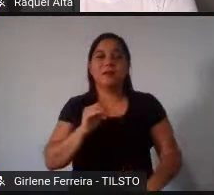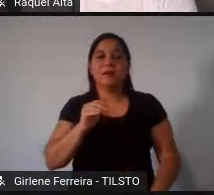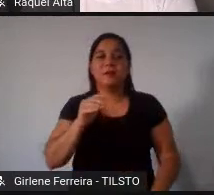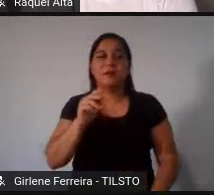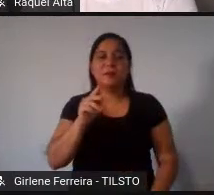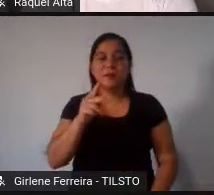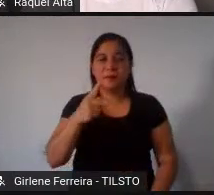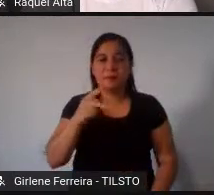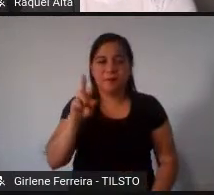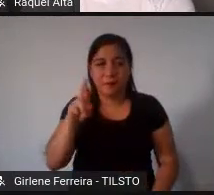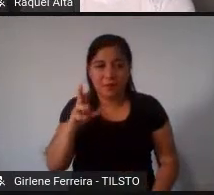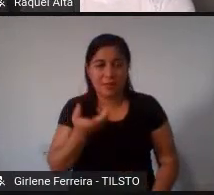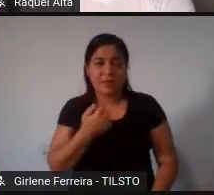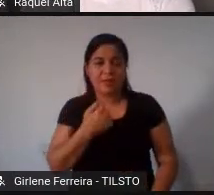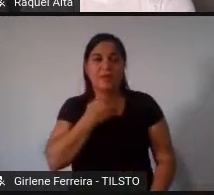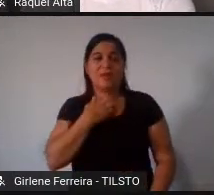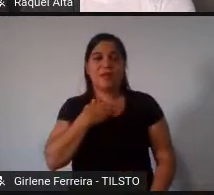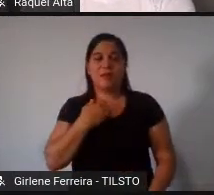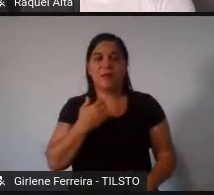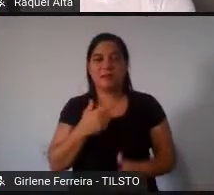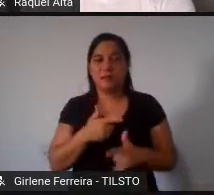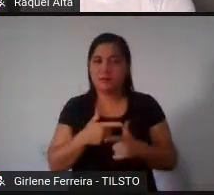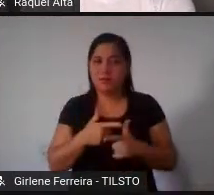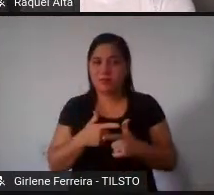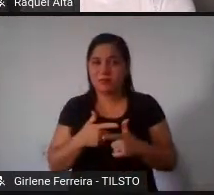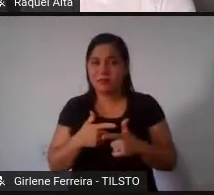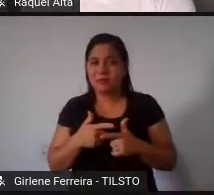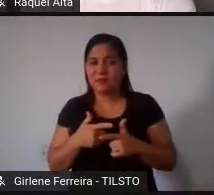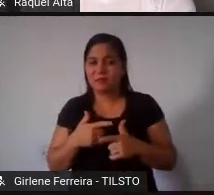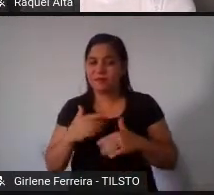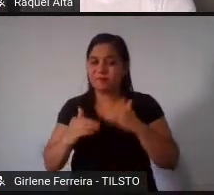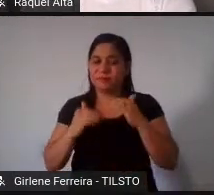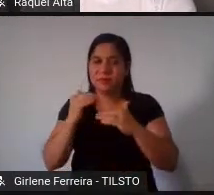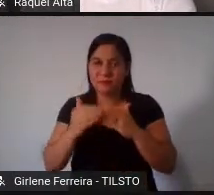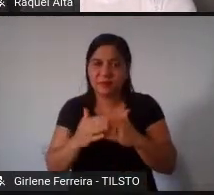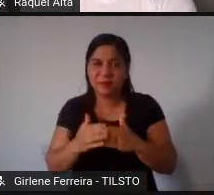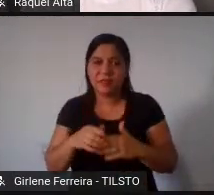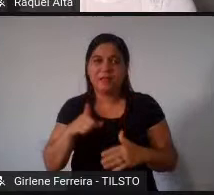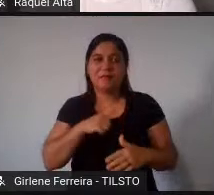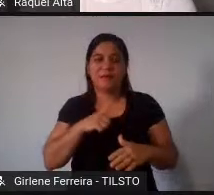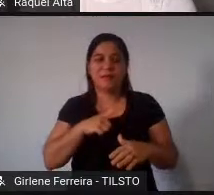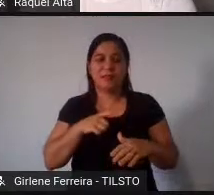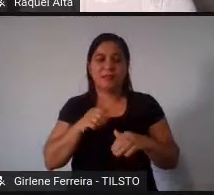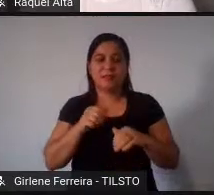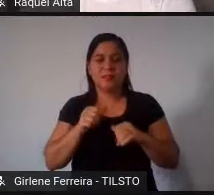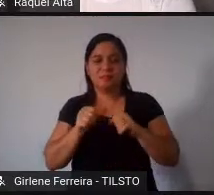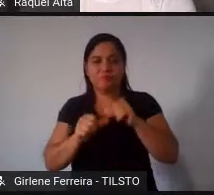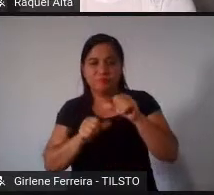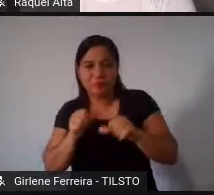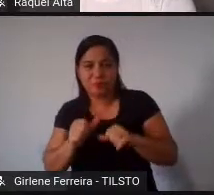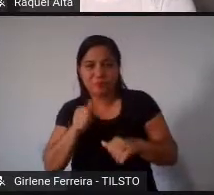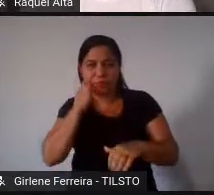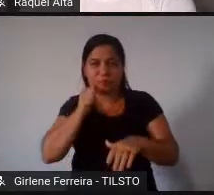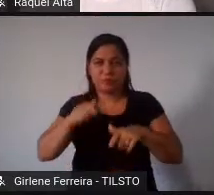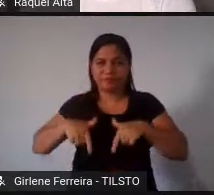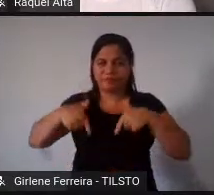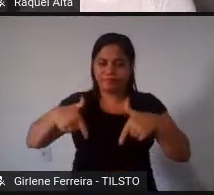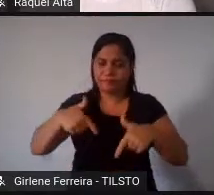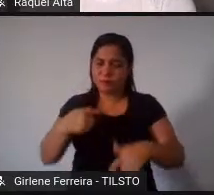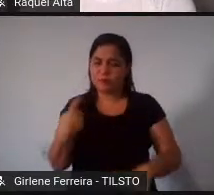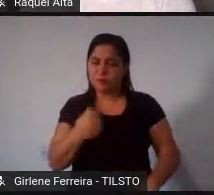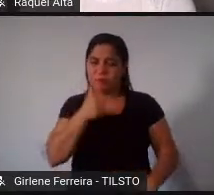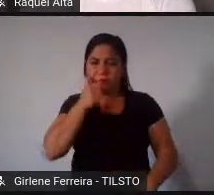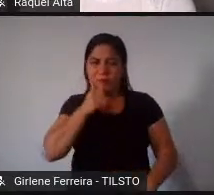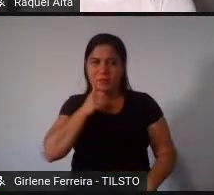acho que essa mobilização que a gente está tendo das mulheres nesses últimos anos, a gente está se sentindo mais forte e tem conseguido trazer